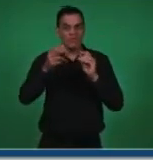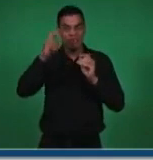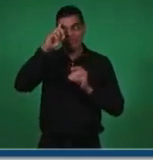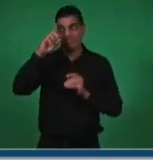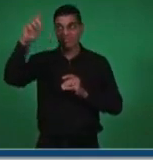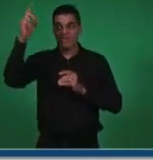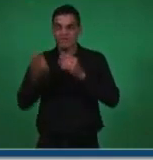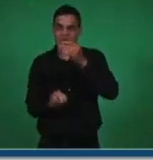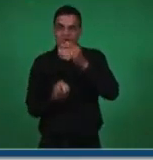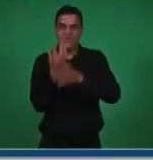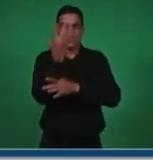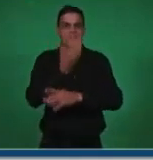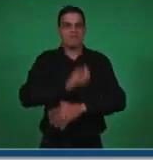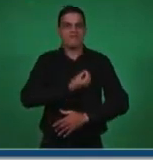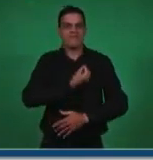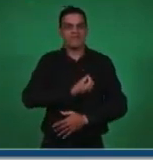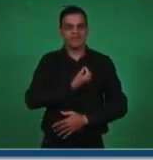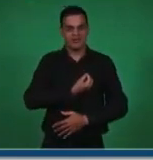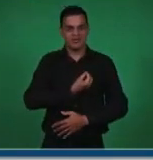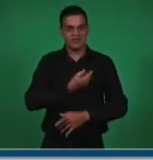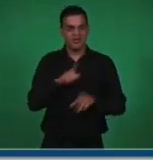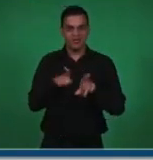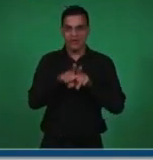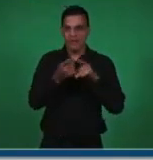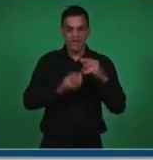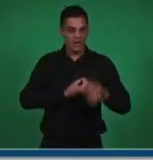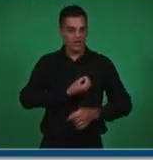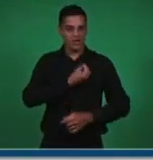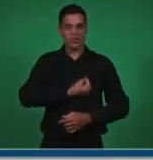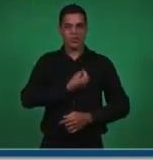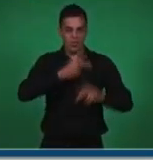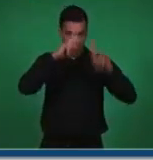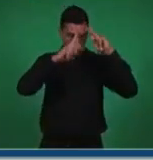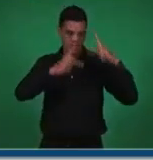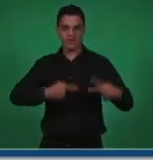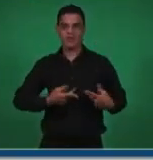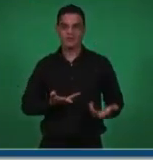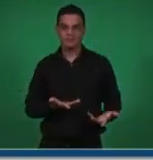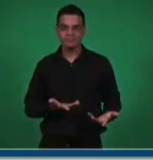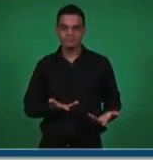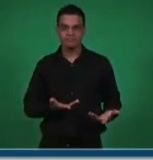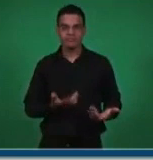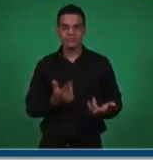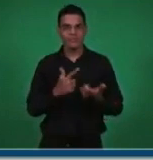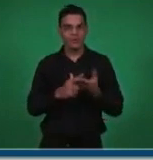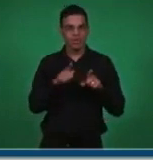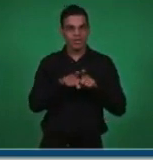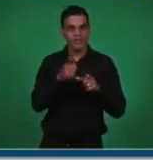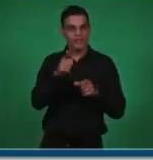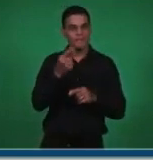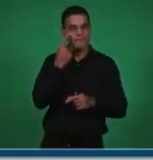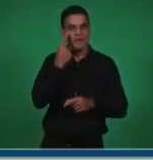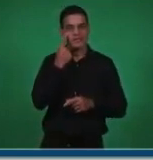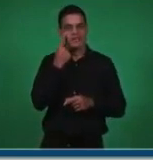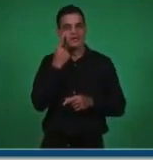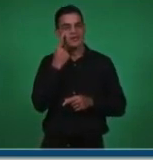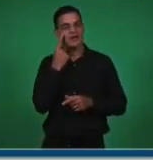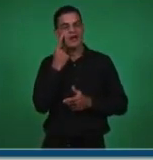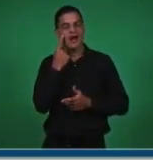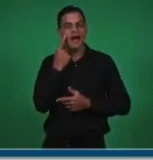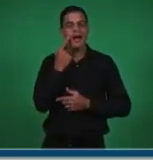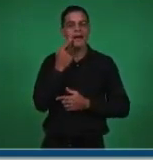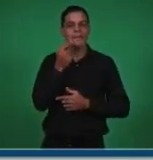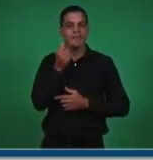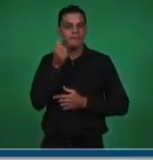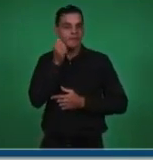vida e, consequentemente, criou o homem também. Porque aqui a menina, ela está logo imaginando, se os outros animais